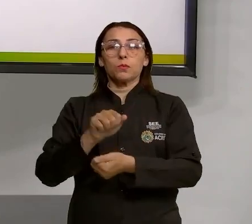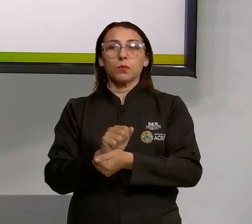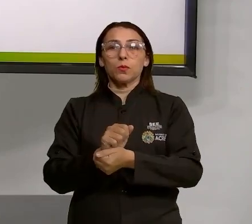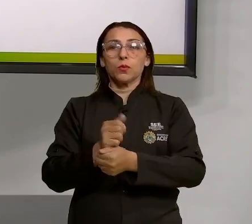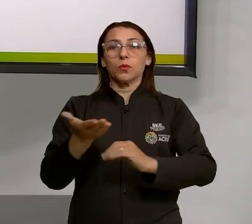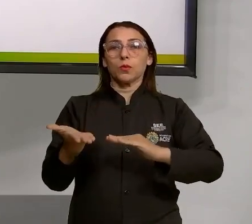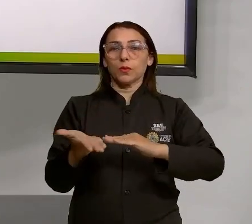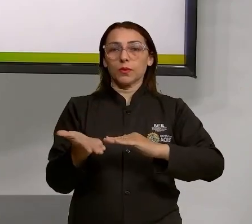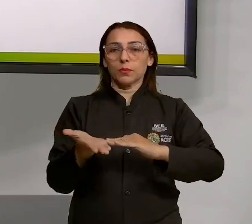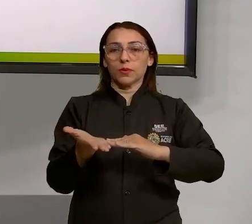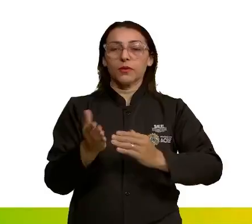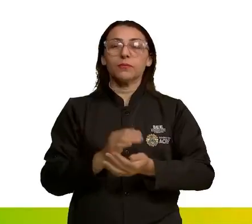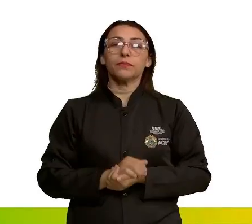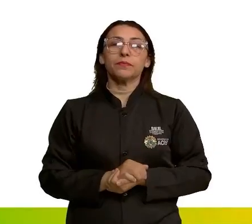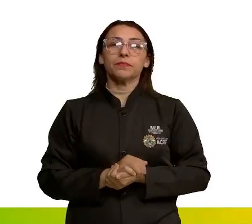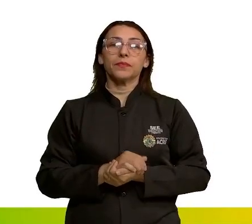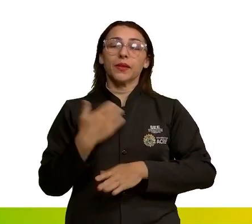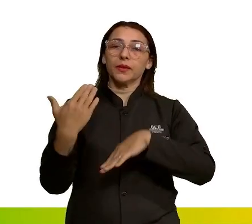contemporâneo.